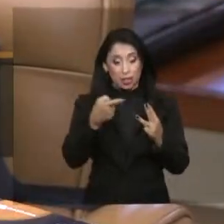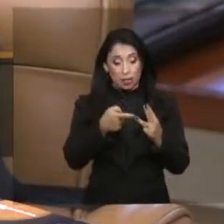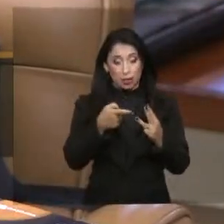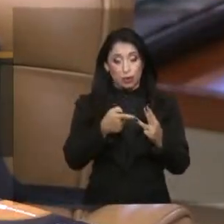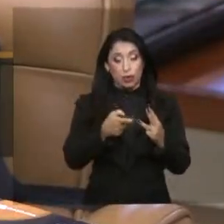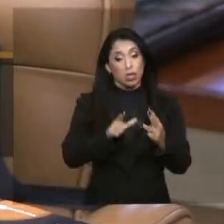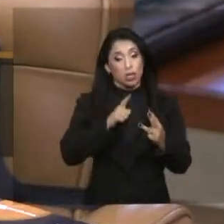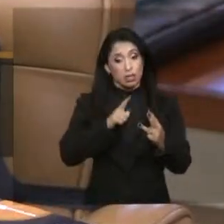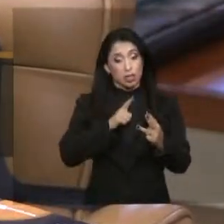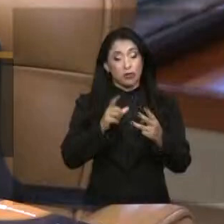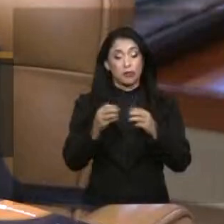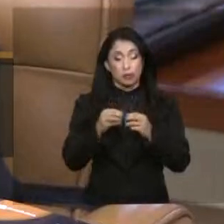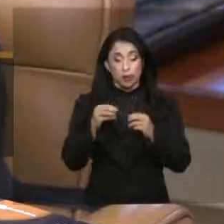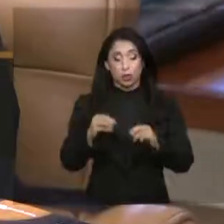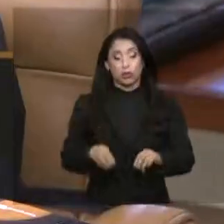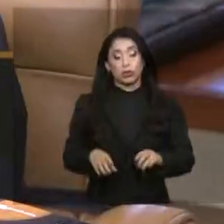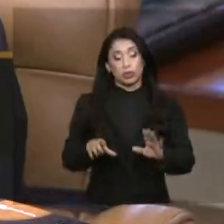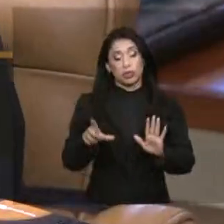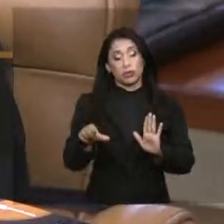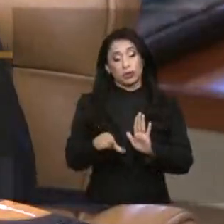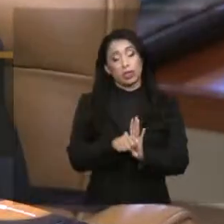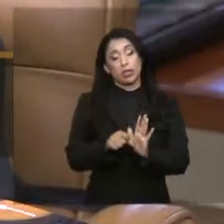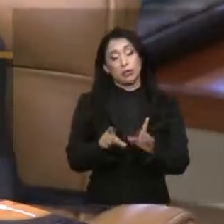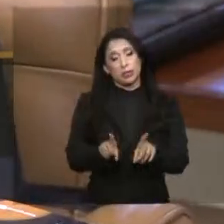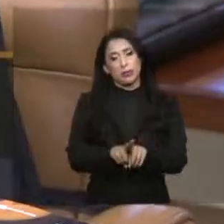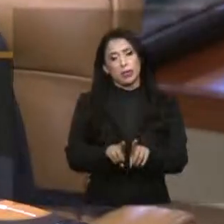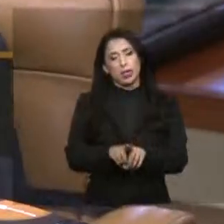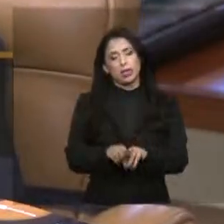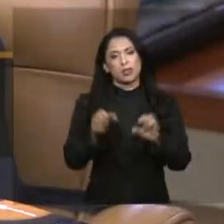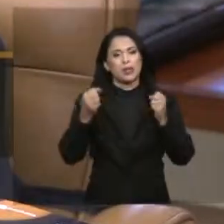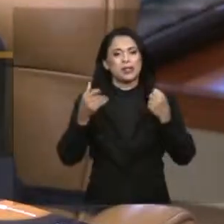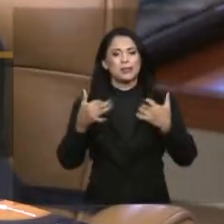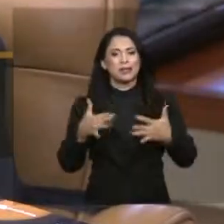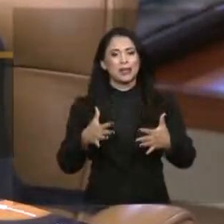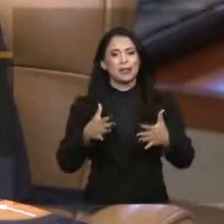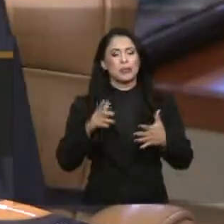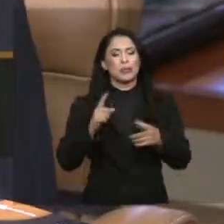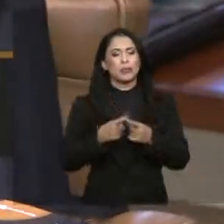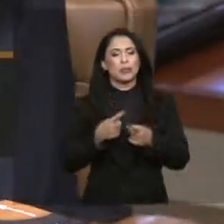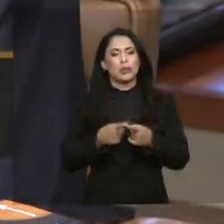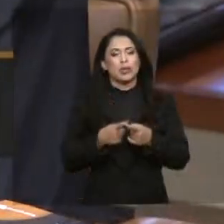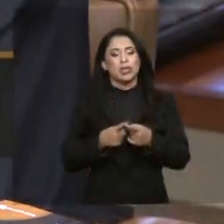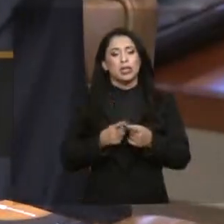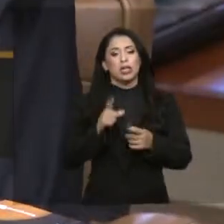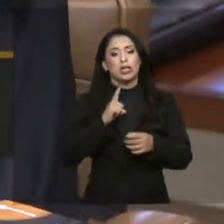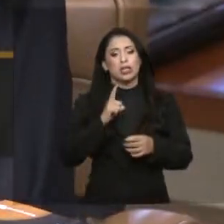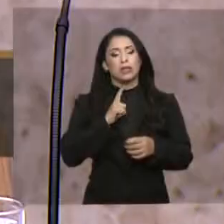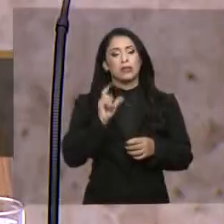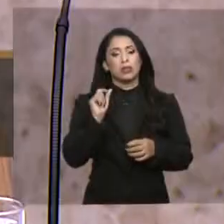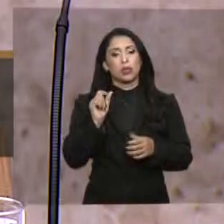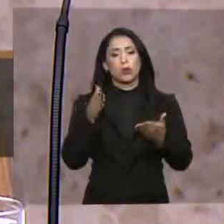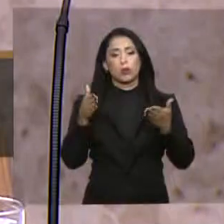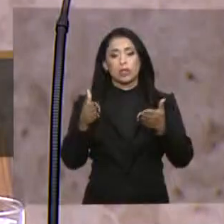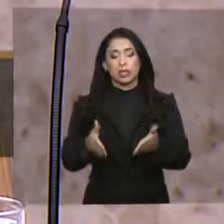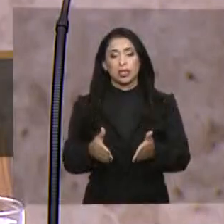assim, destacar esse aspecto, porque nós estávamos muito concentrados no cabimento. Não,